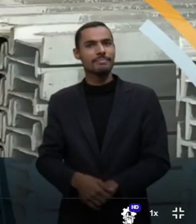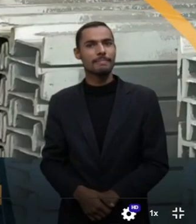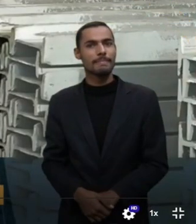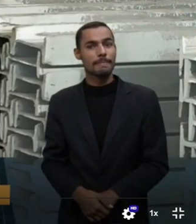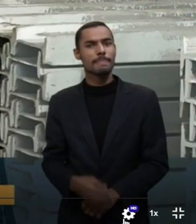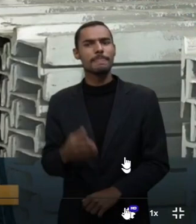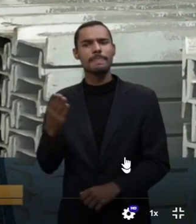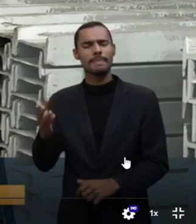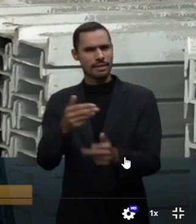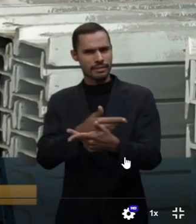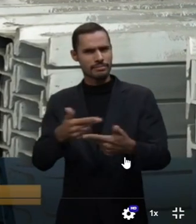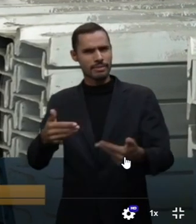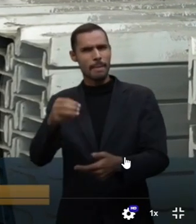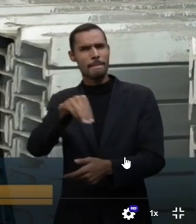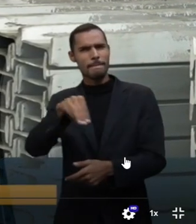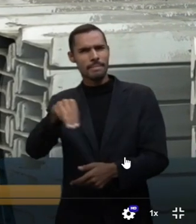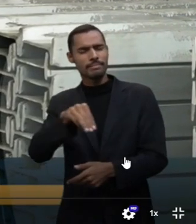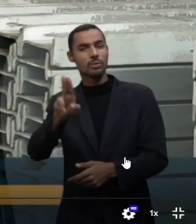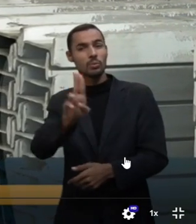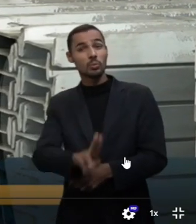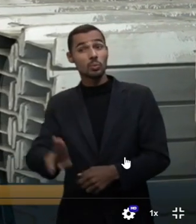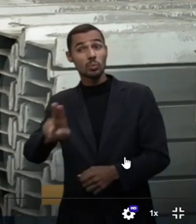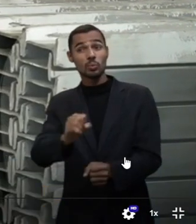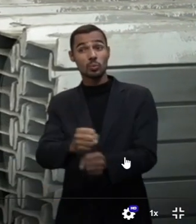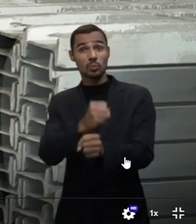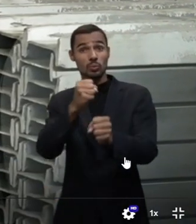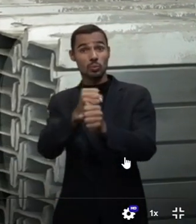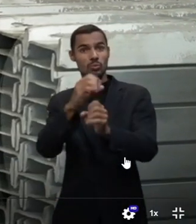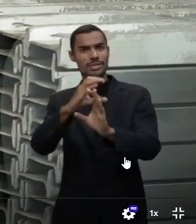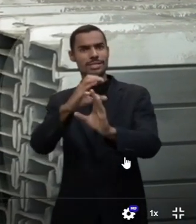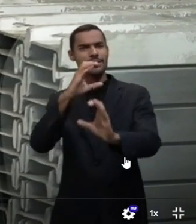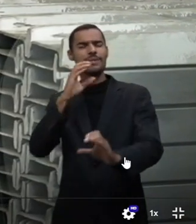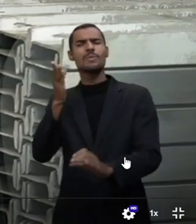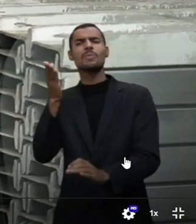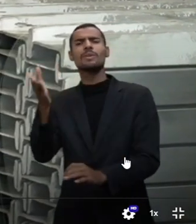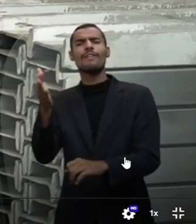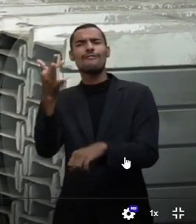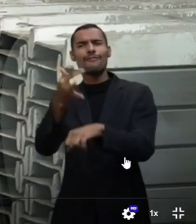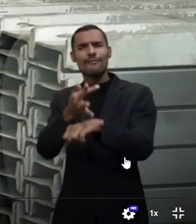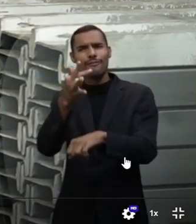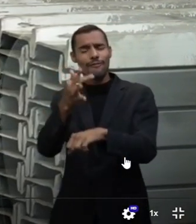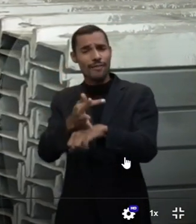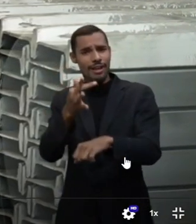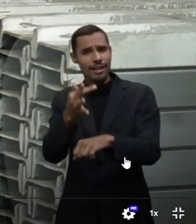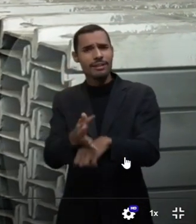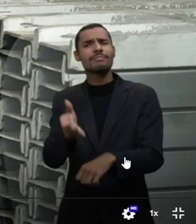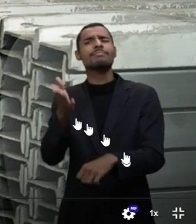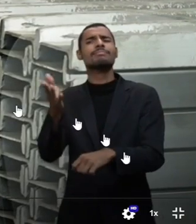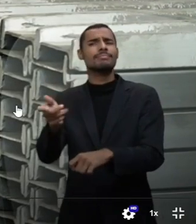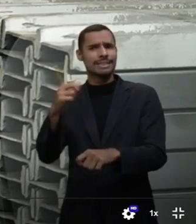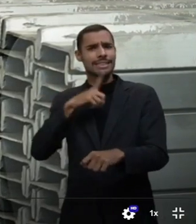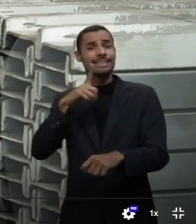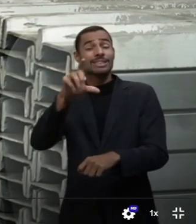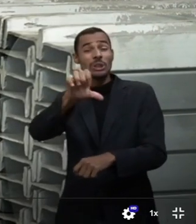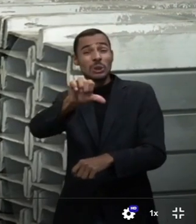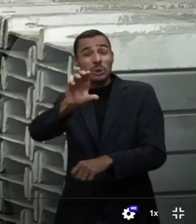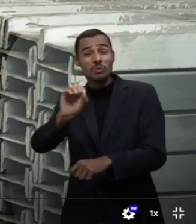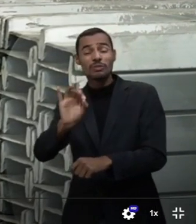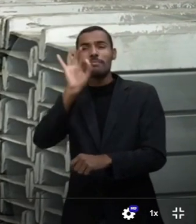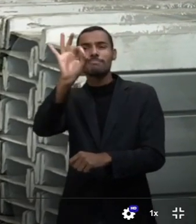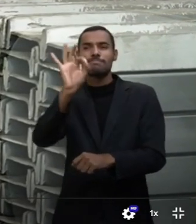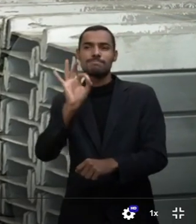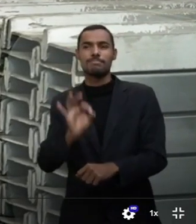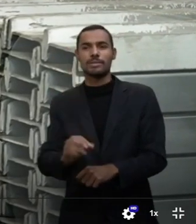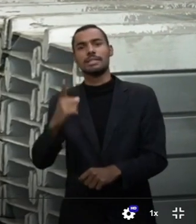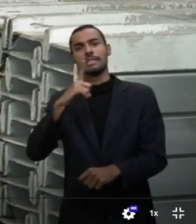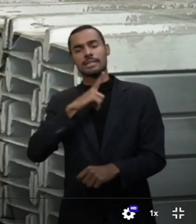Os elementos metálicos mais usados na área da construção civil são os materiais ferrosos, que possuem mais de 90% de